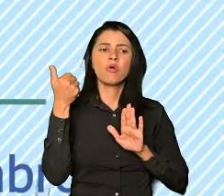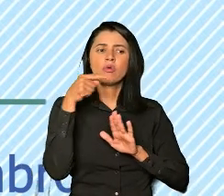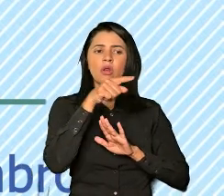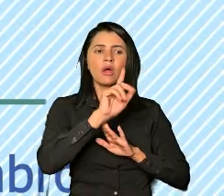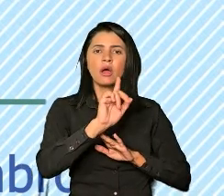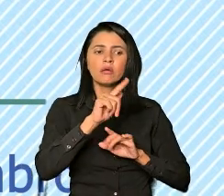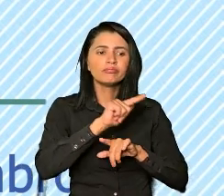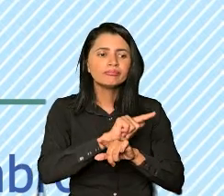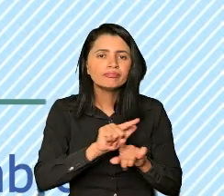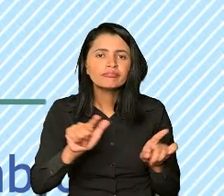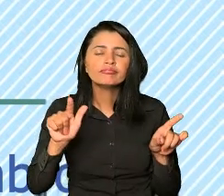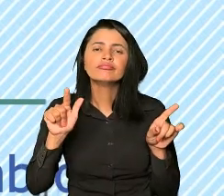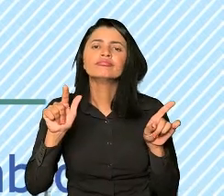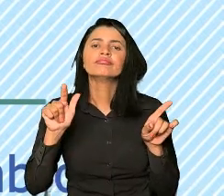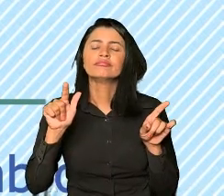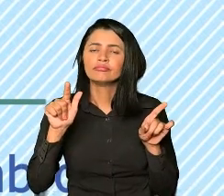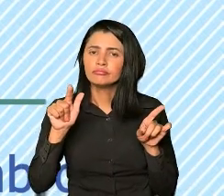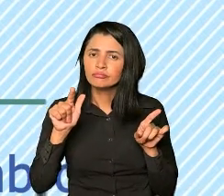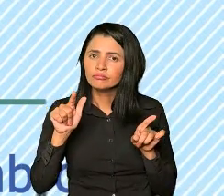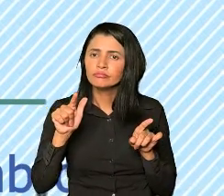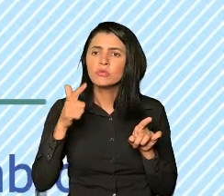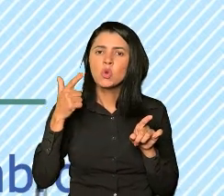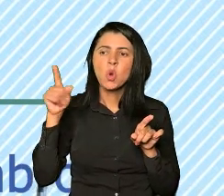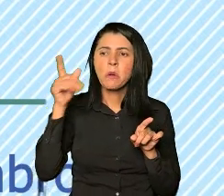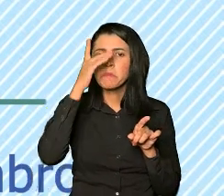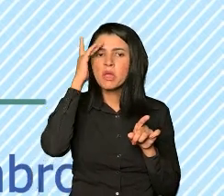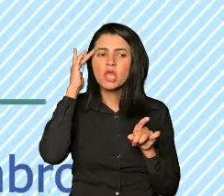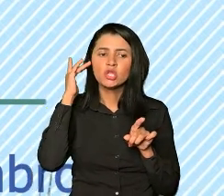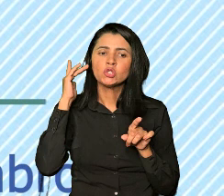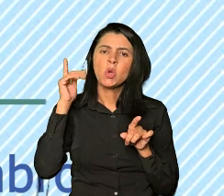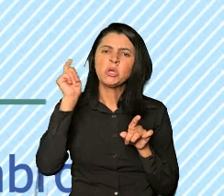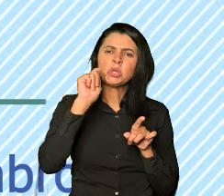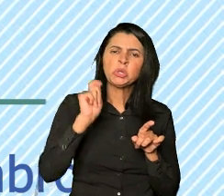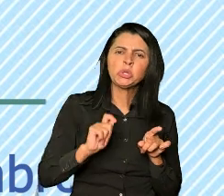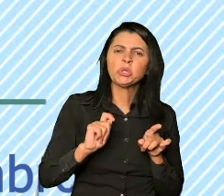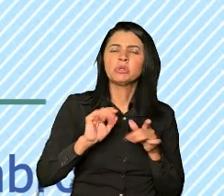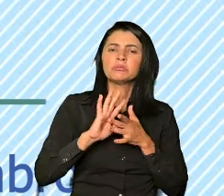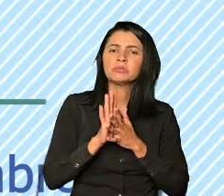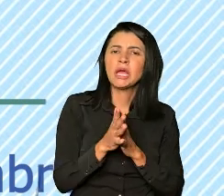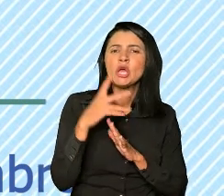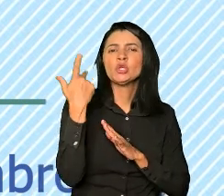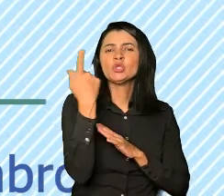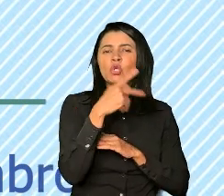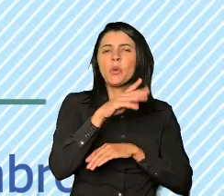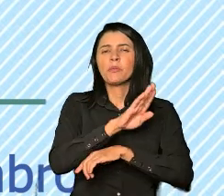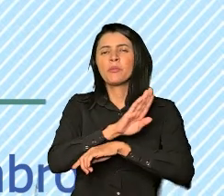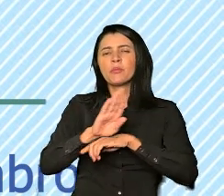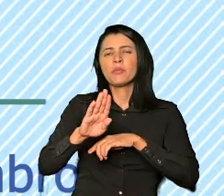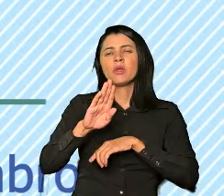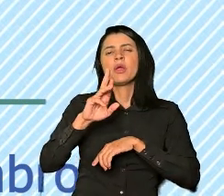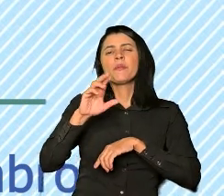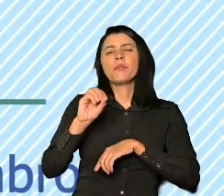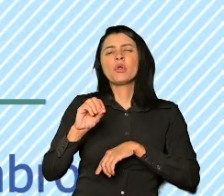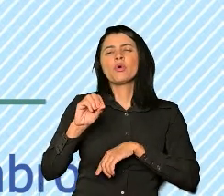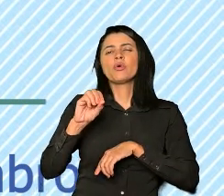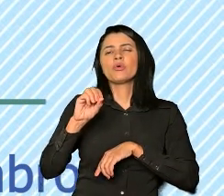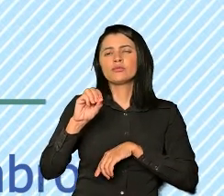público, certo? Ação de algum vândalo em relação à questão do bronze. Você sabe que o bronze é um